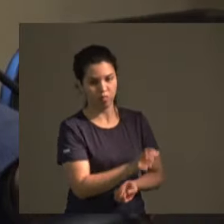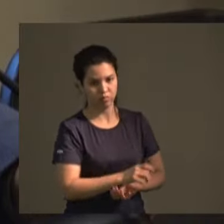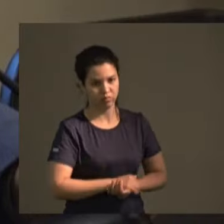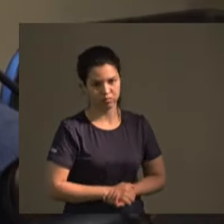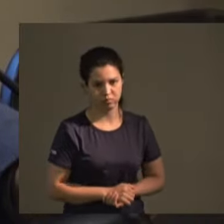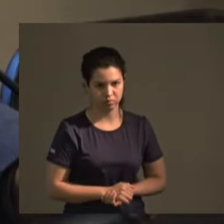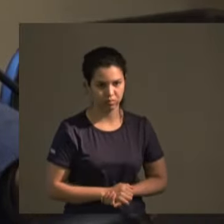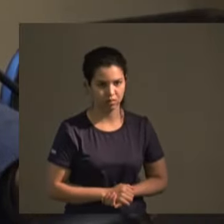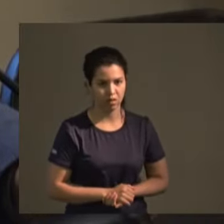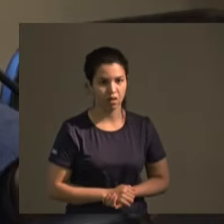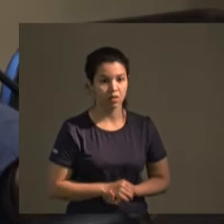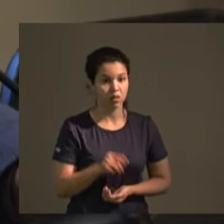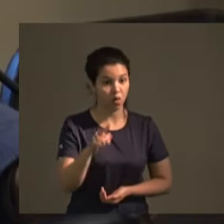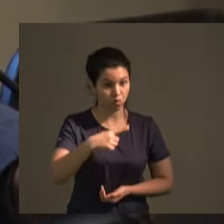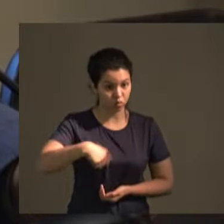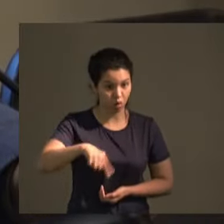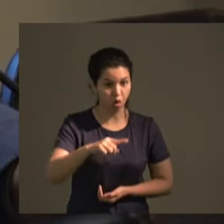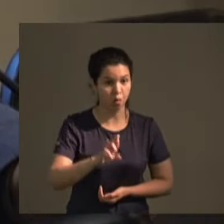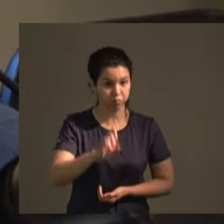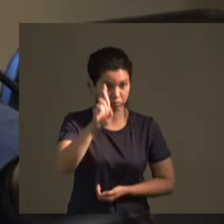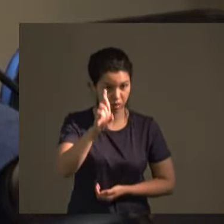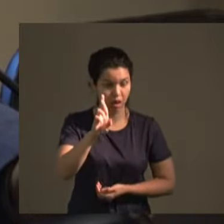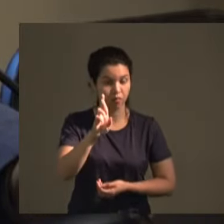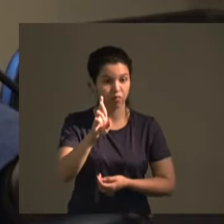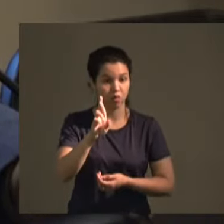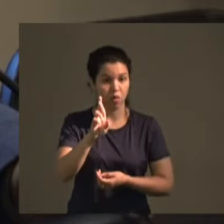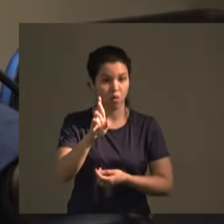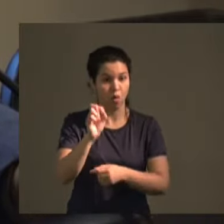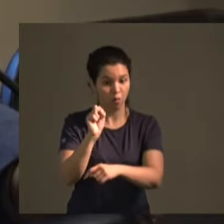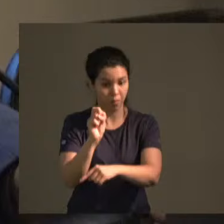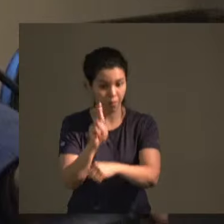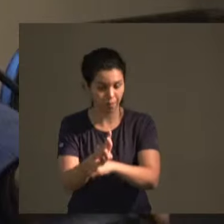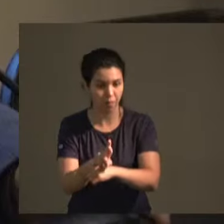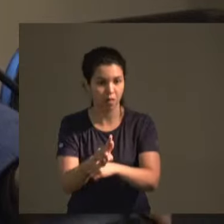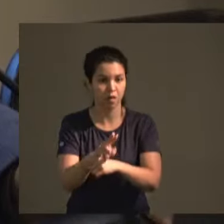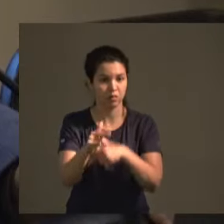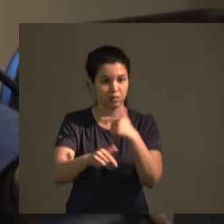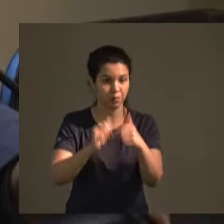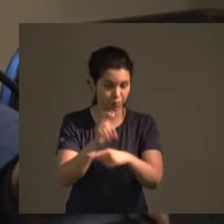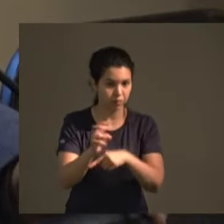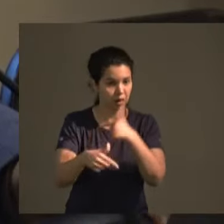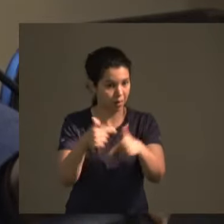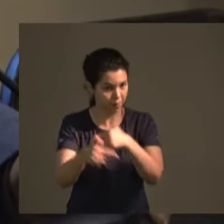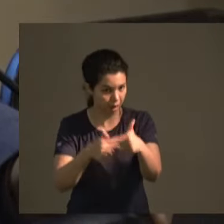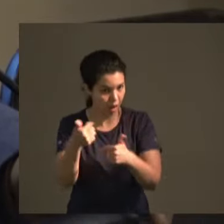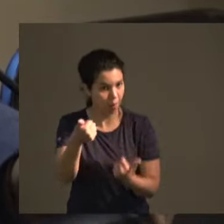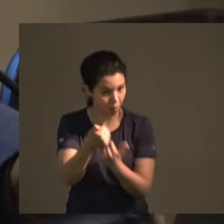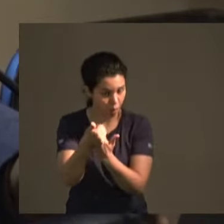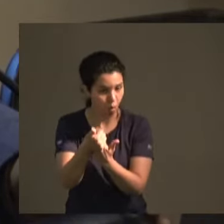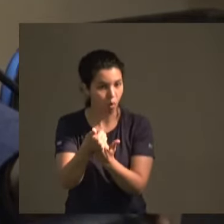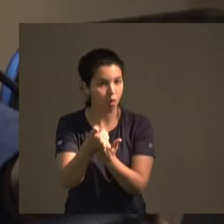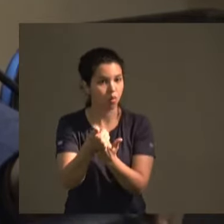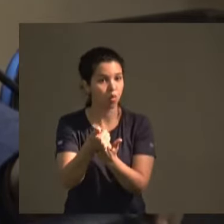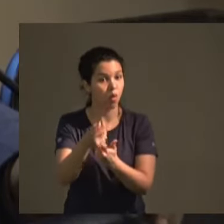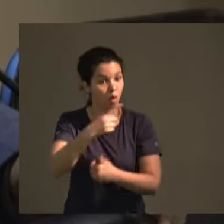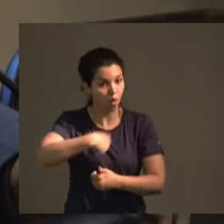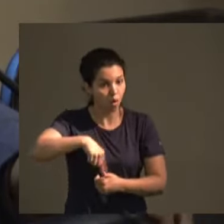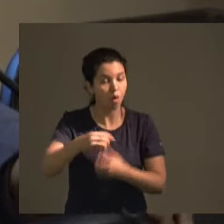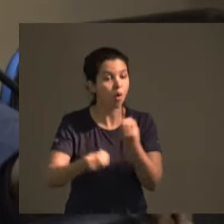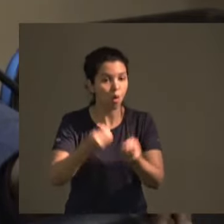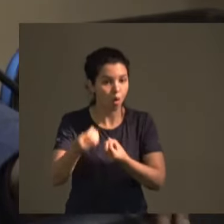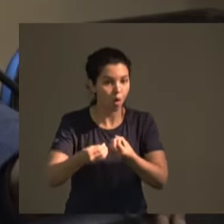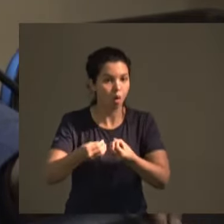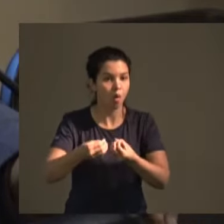o agente de inclusão do emprego com apoio, ele vai justamente fazer o levantamento das vagas que tem